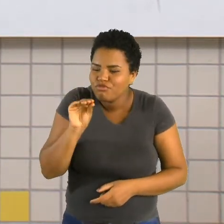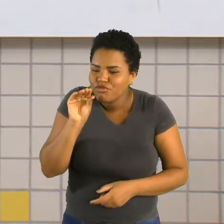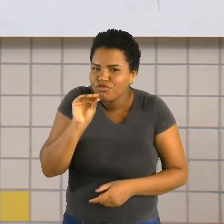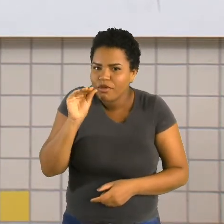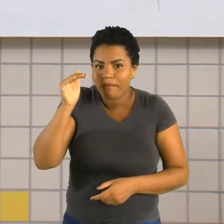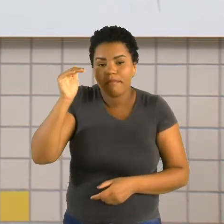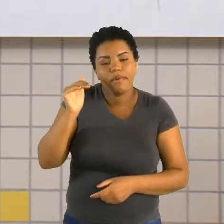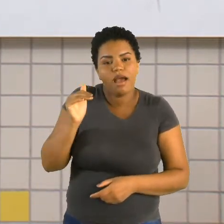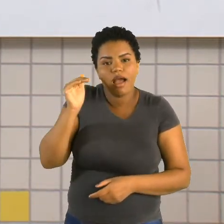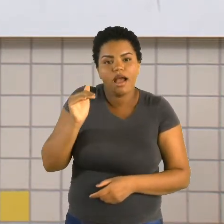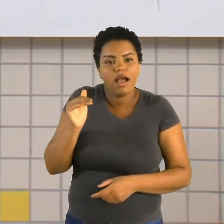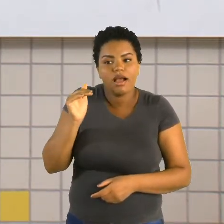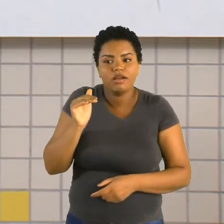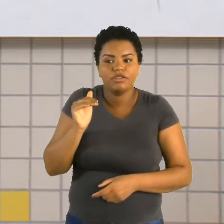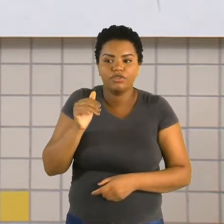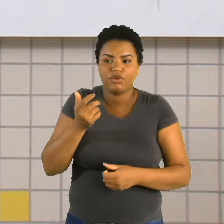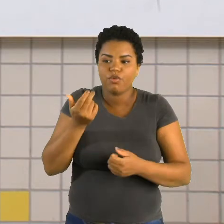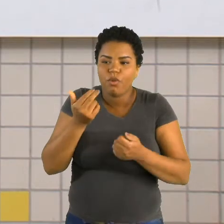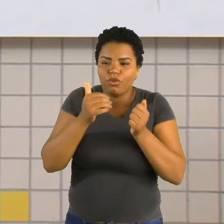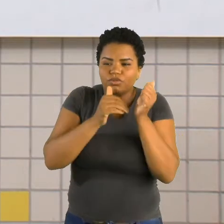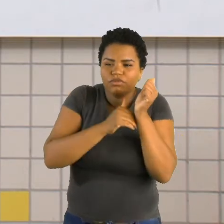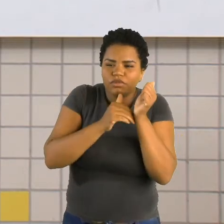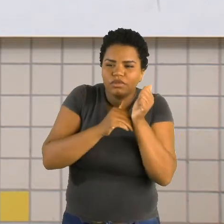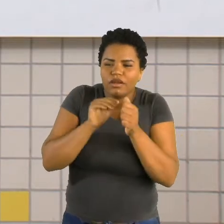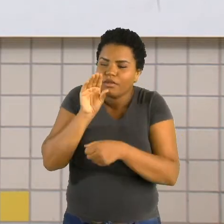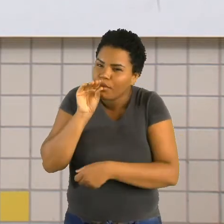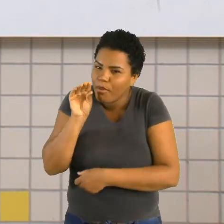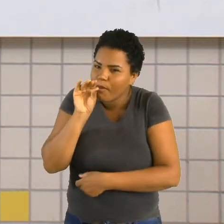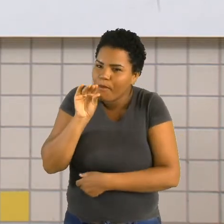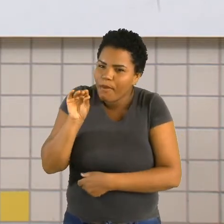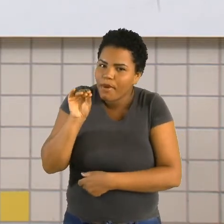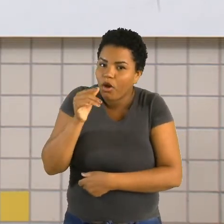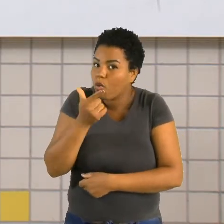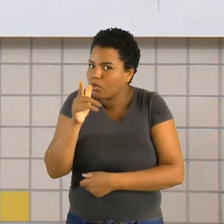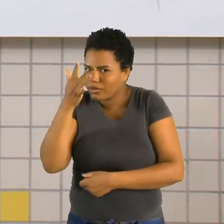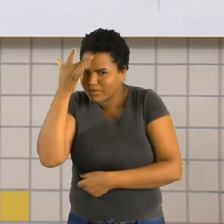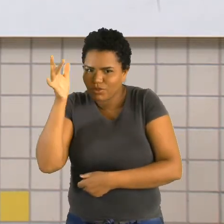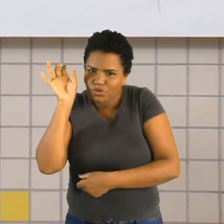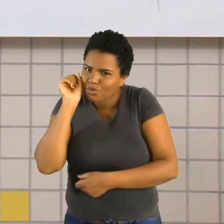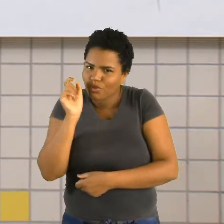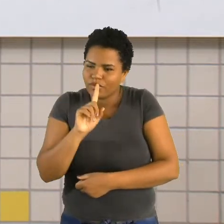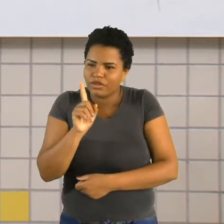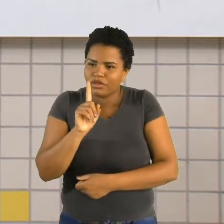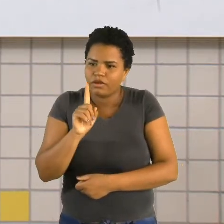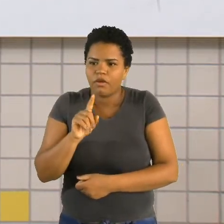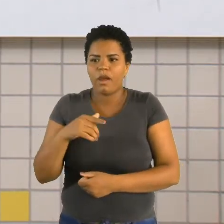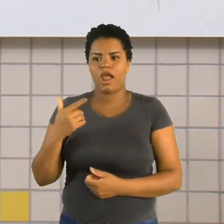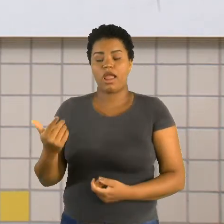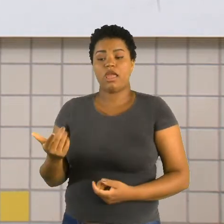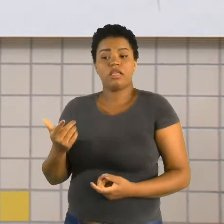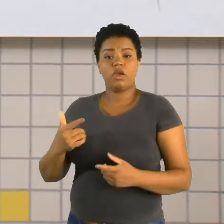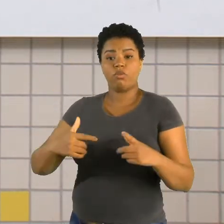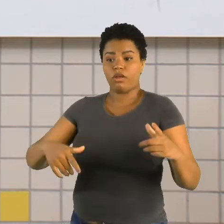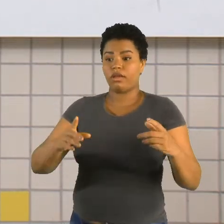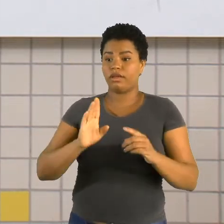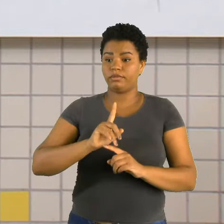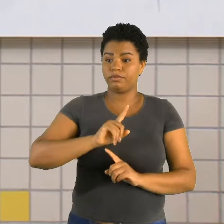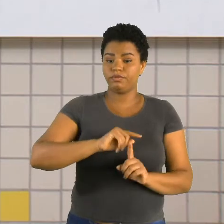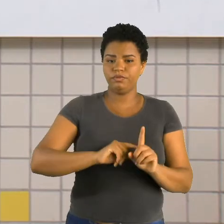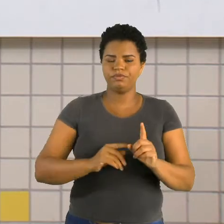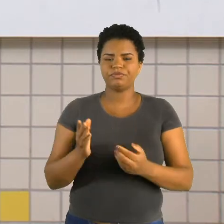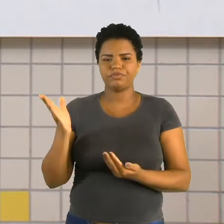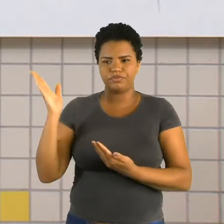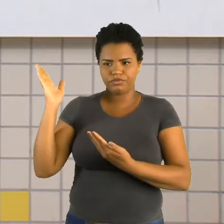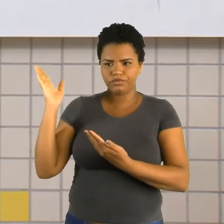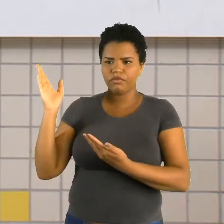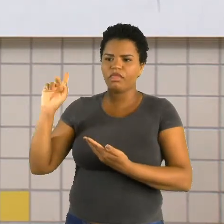cochichando, falando bem baixinho para que a outra pessoa não ouça. Esse é o balão mais comum. O formato